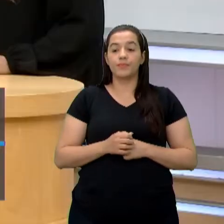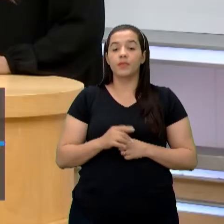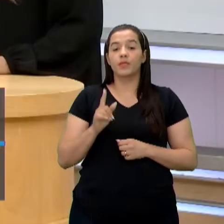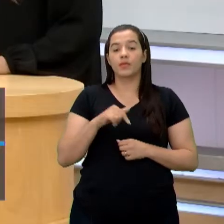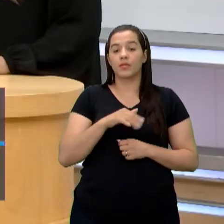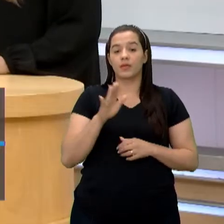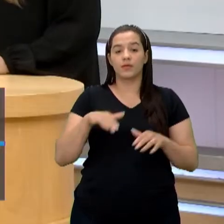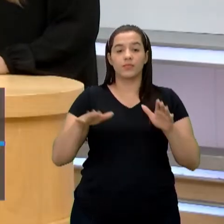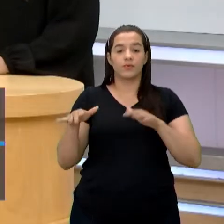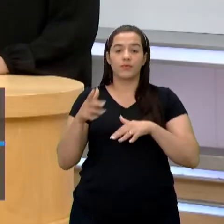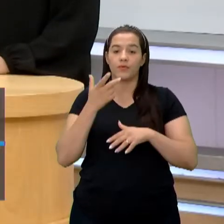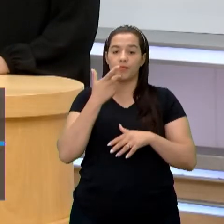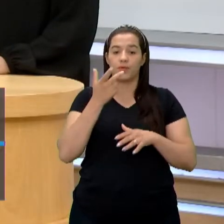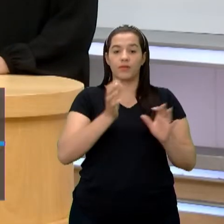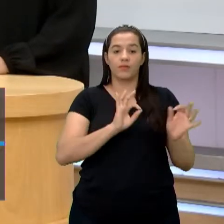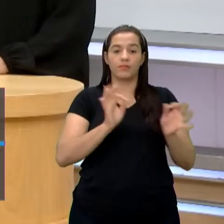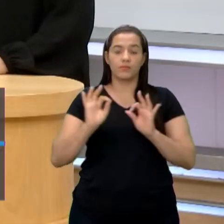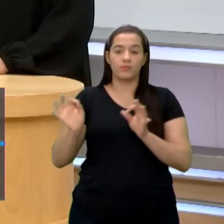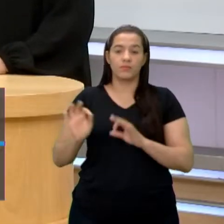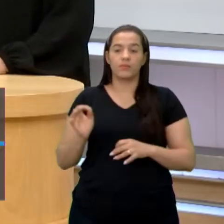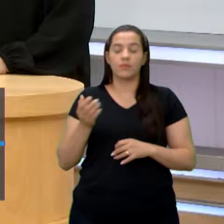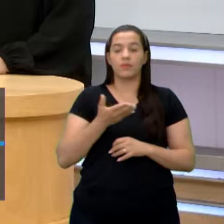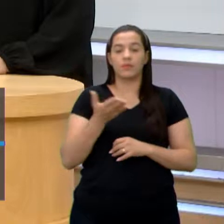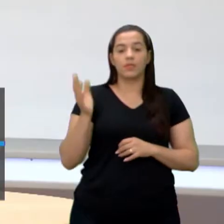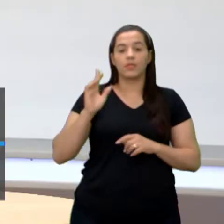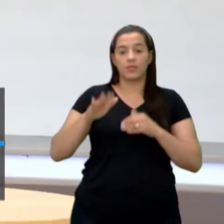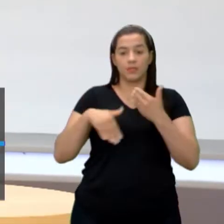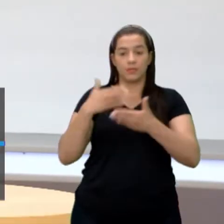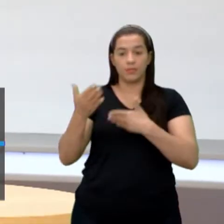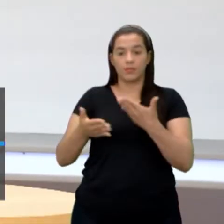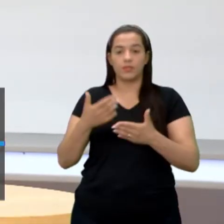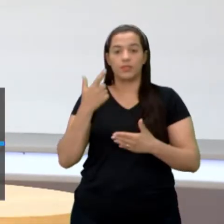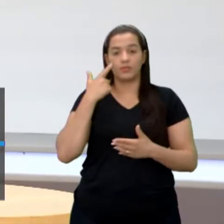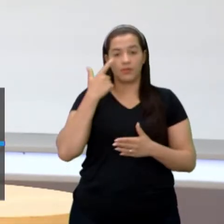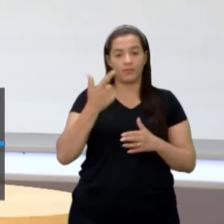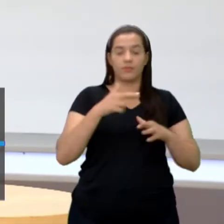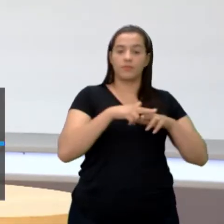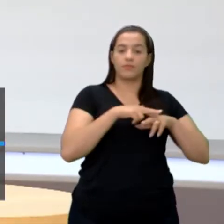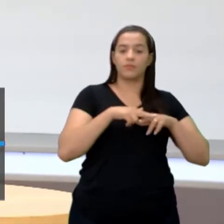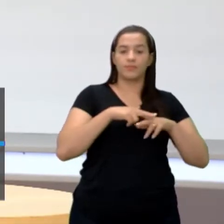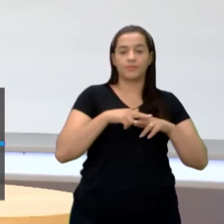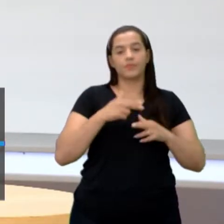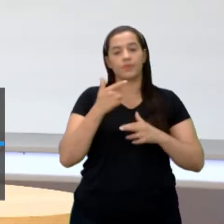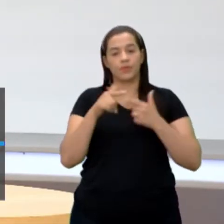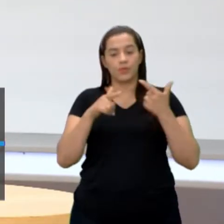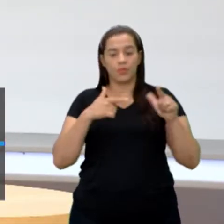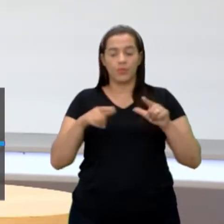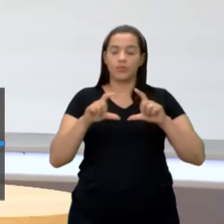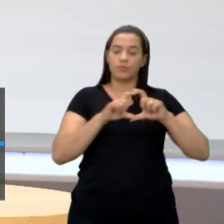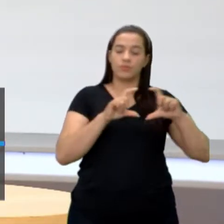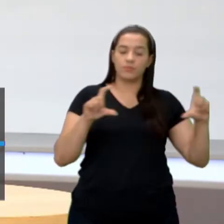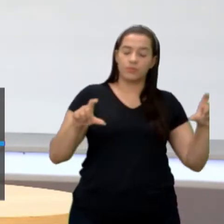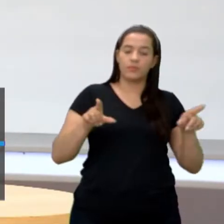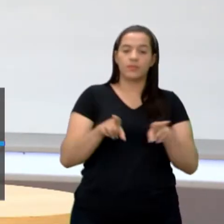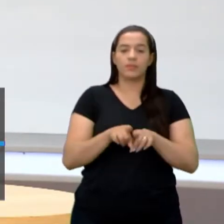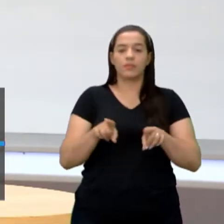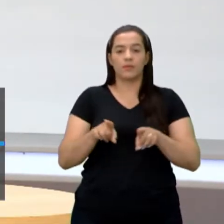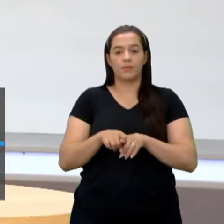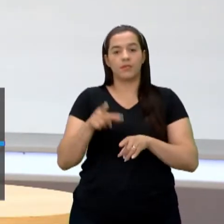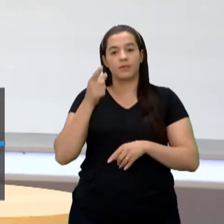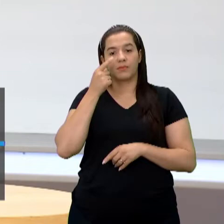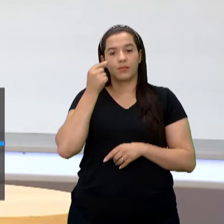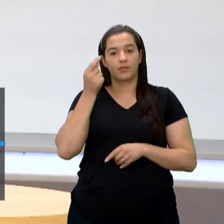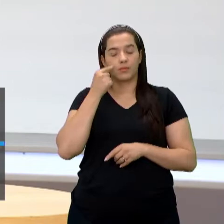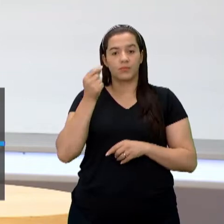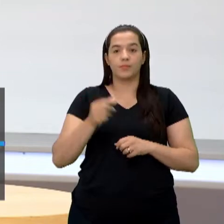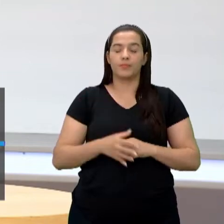nenhum momento mencionado, mas porque daqui a pouco nós vamos fazer a correção de uma outra tirinha que também aparece o Garfield. Isso, tá